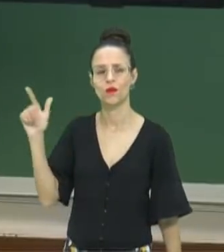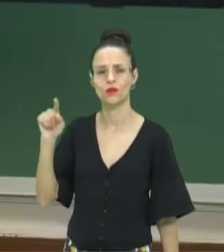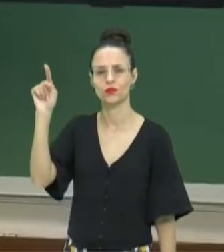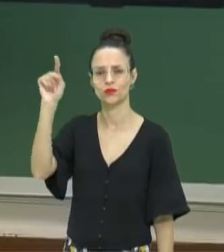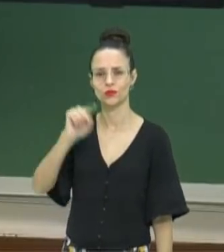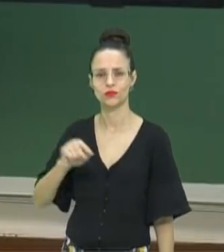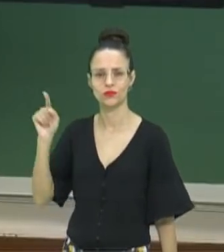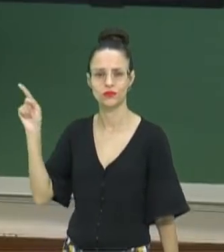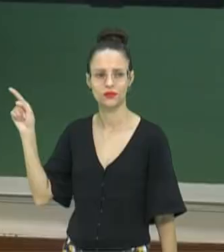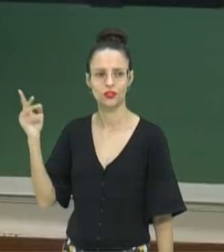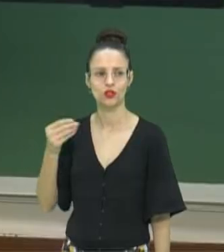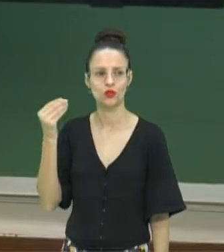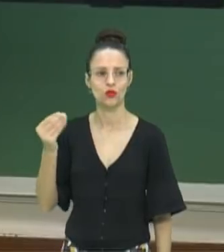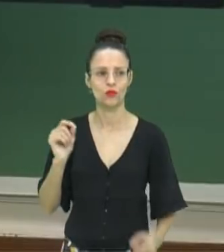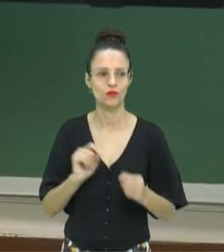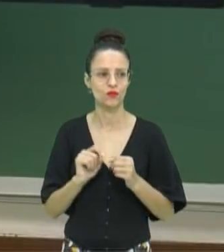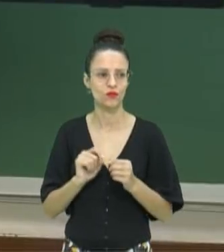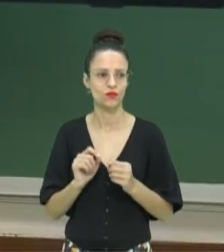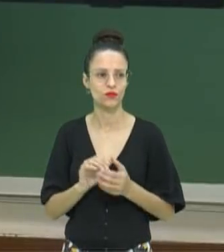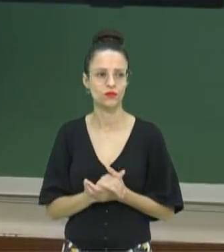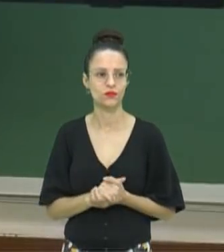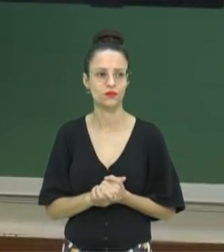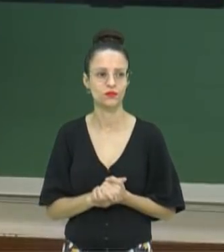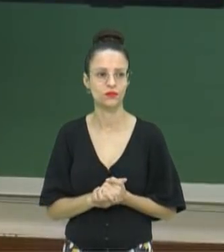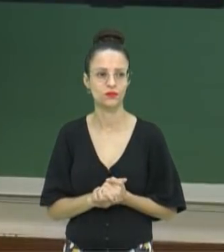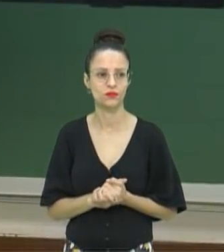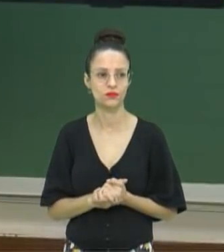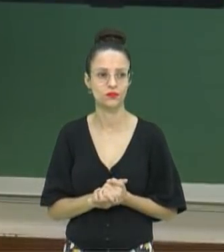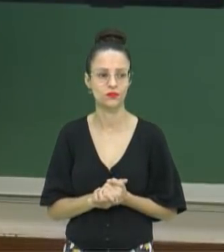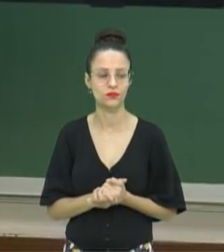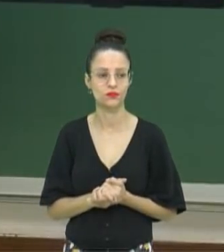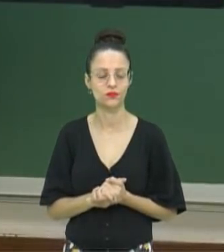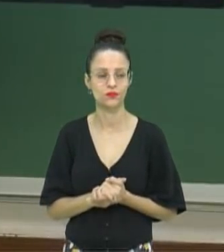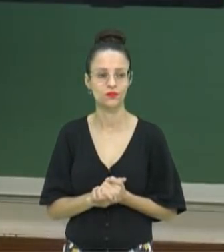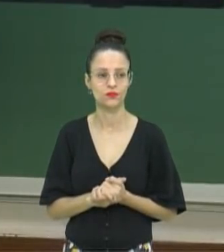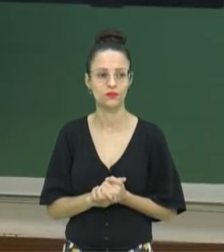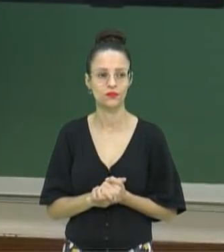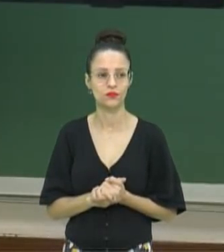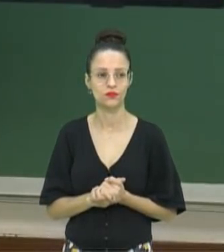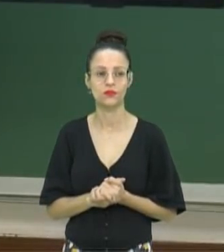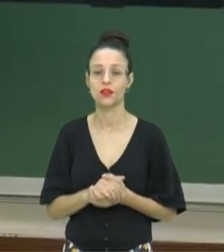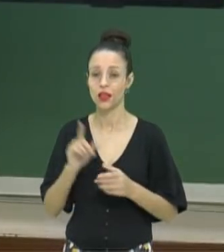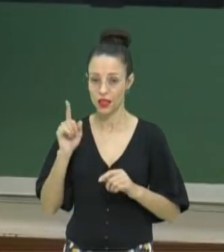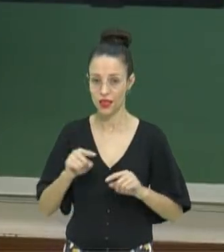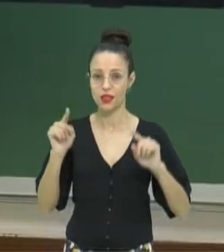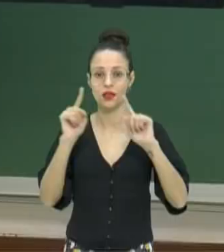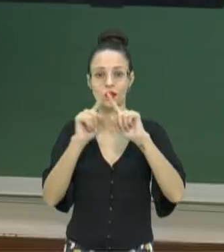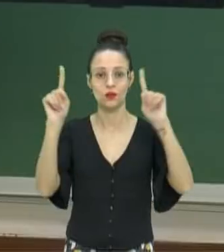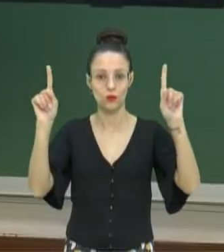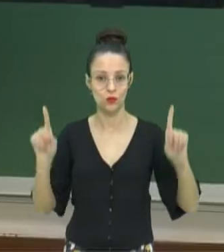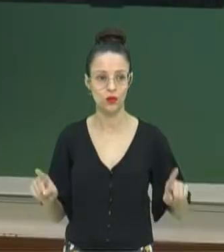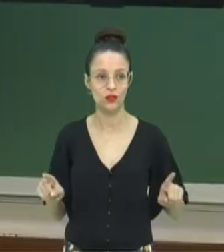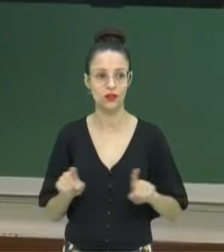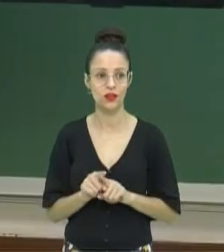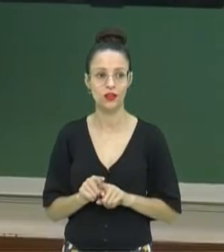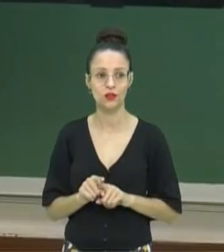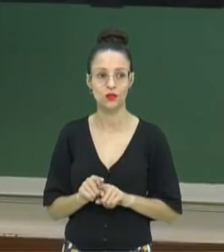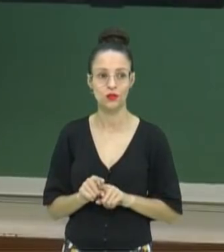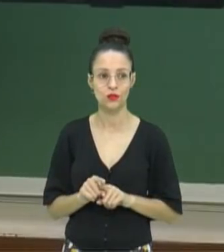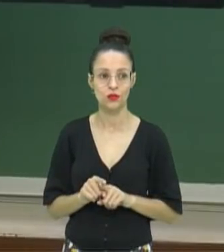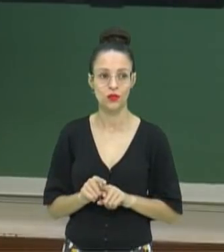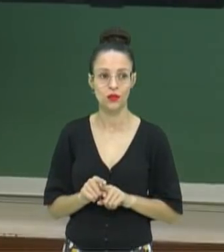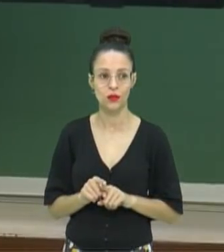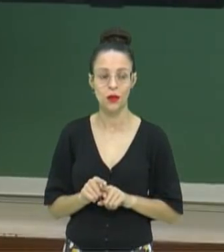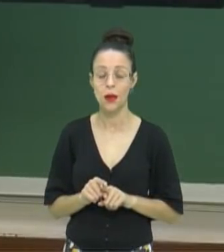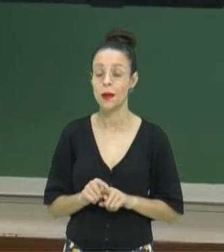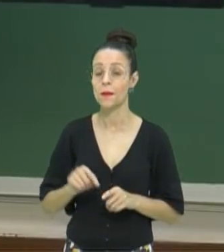aqui, como é que você faz para tirar? Bom, esse outro pedaço é o quadrado menos a